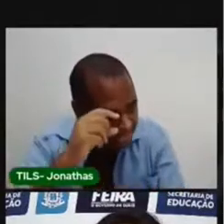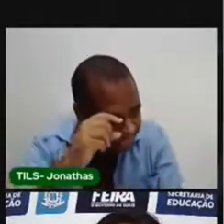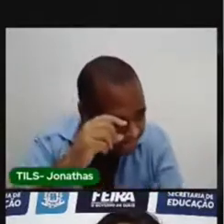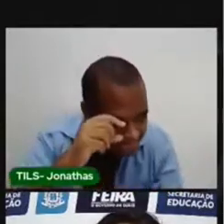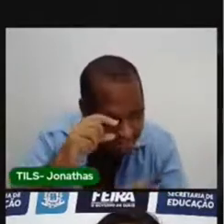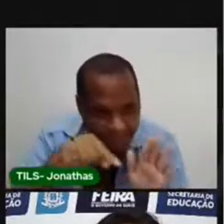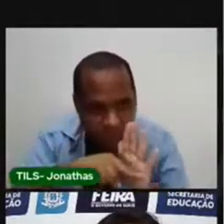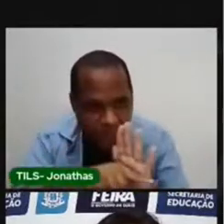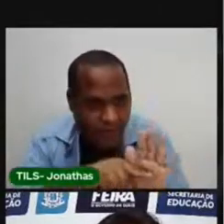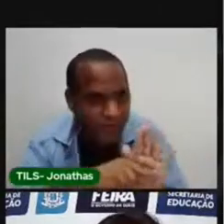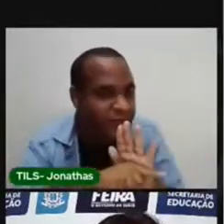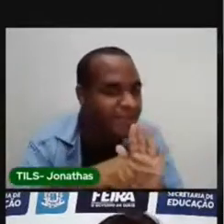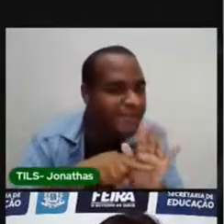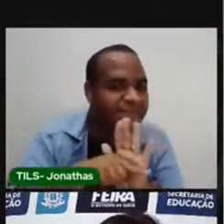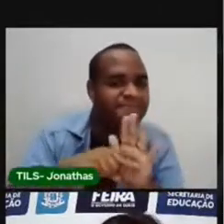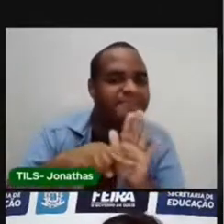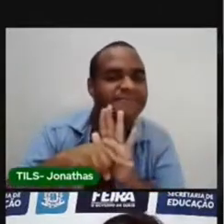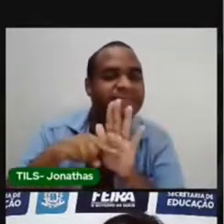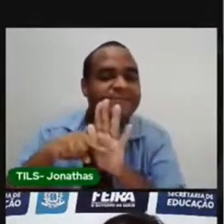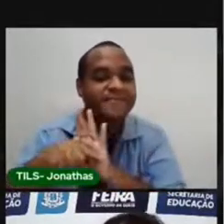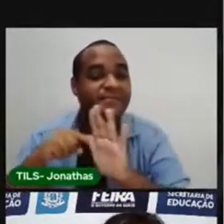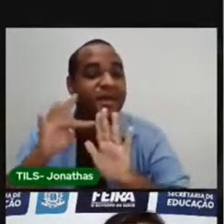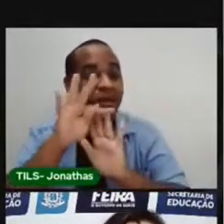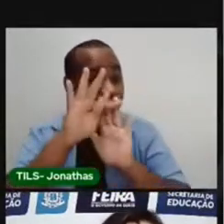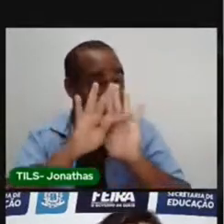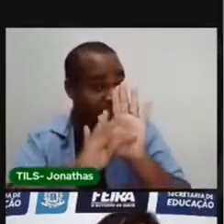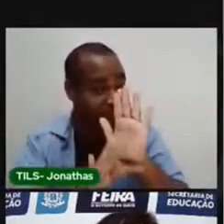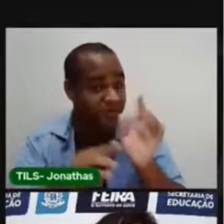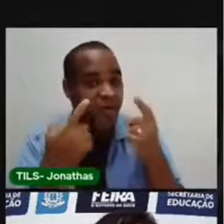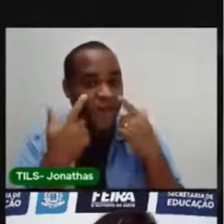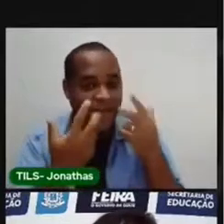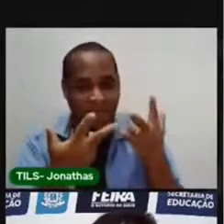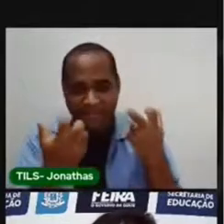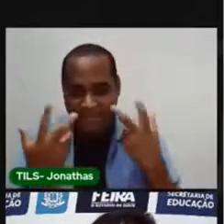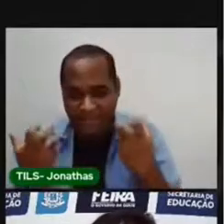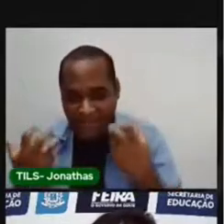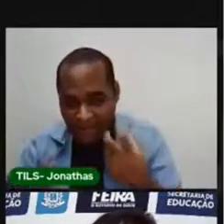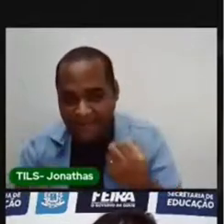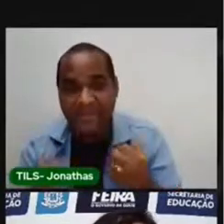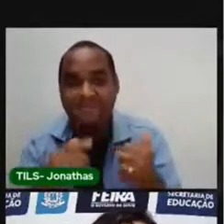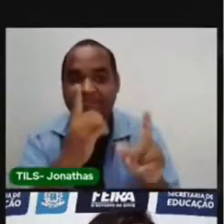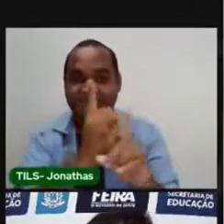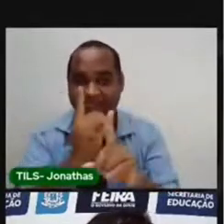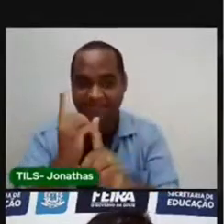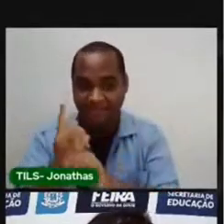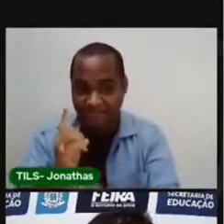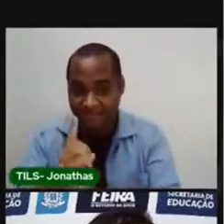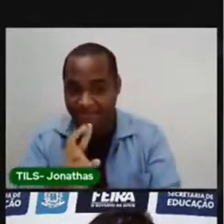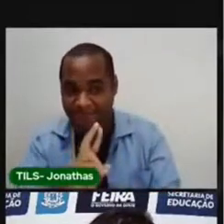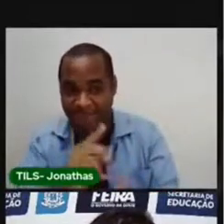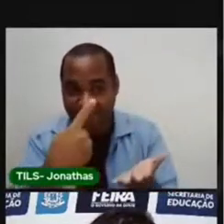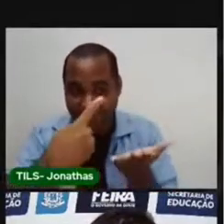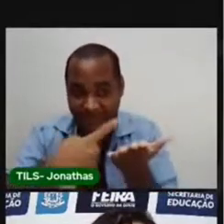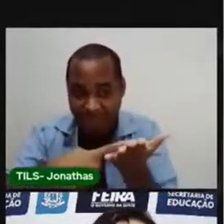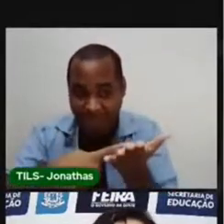fazem. Nós vamos investigar o texto e encontrar as respostas.